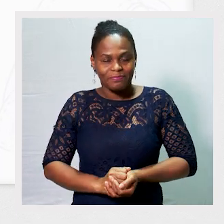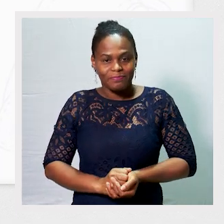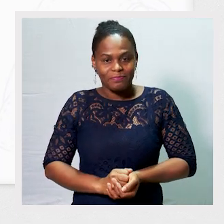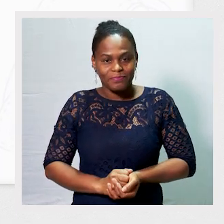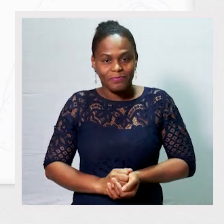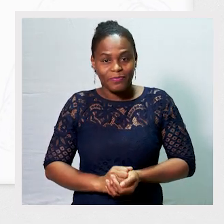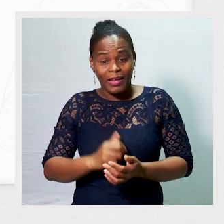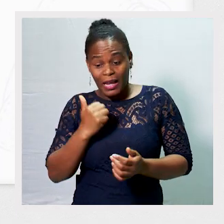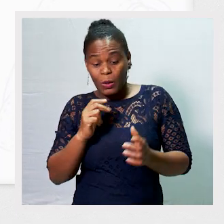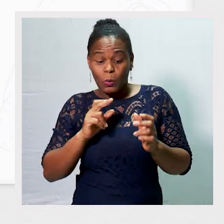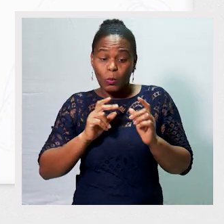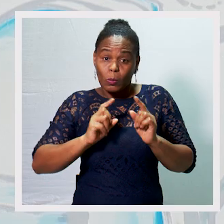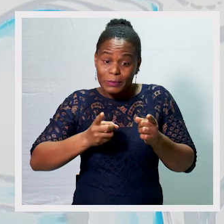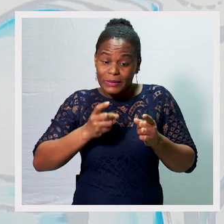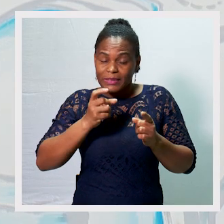2007.